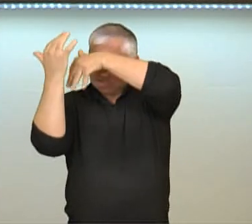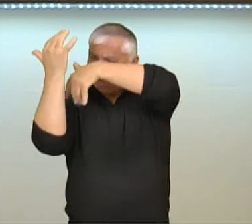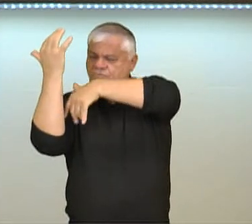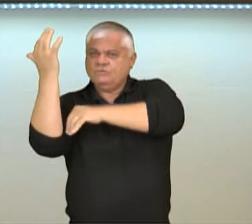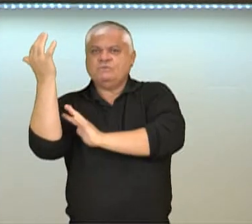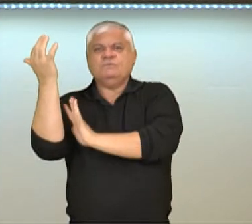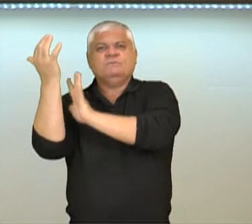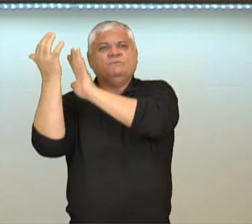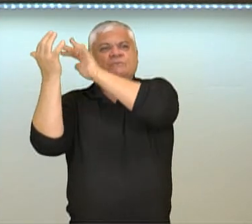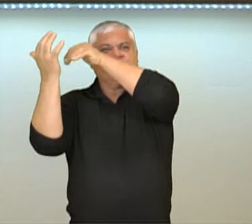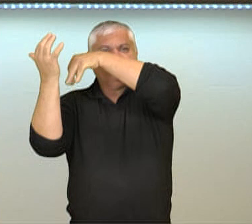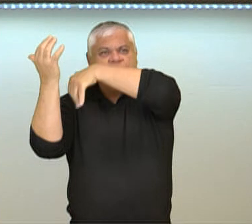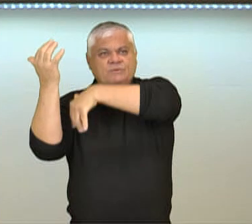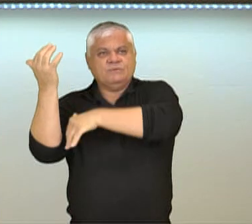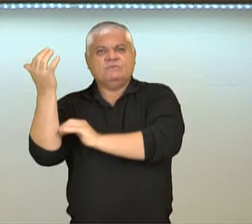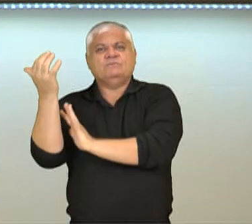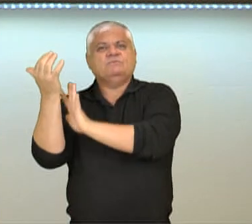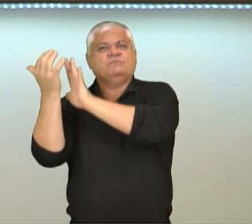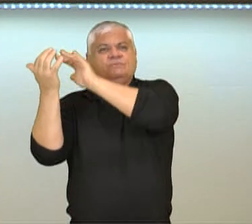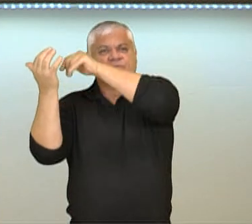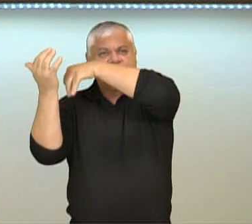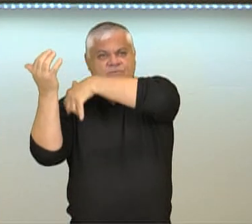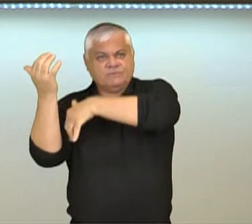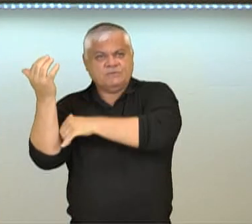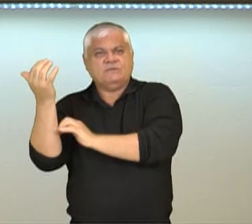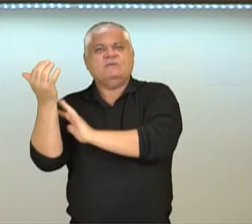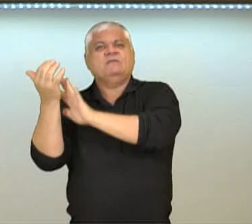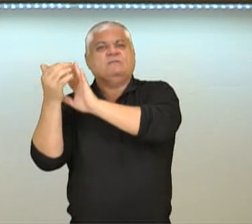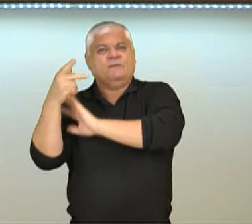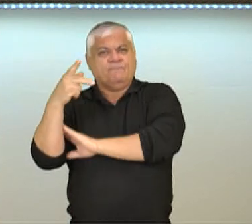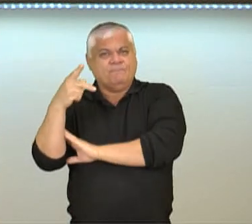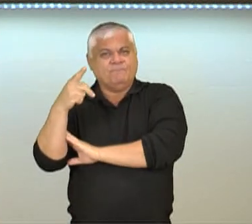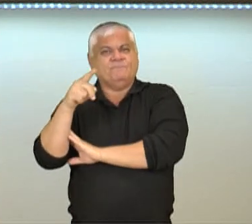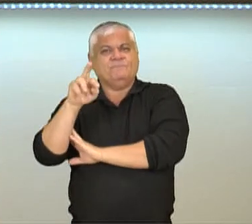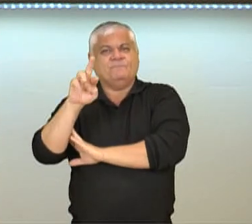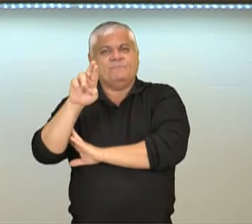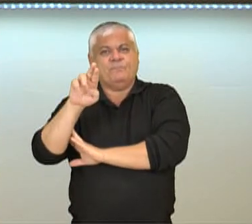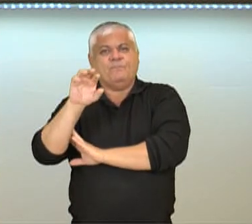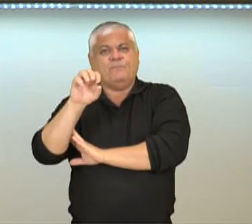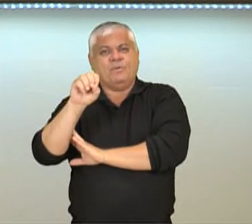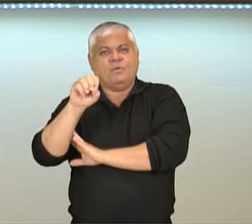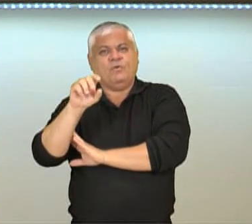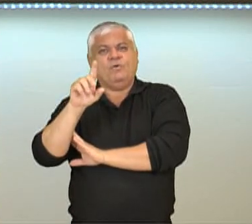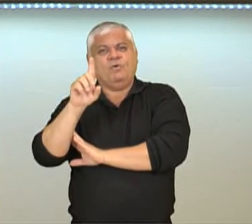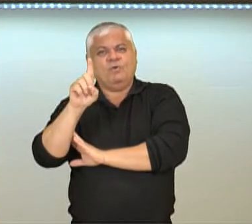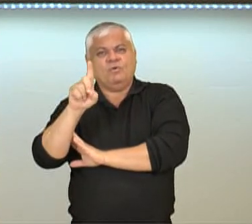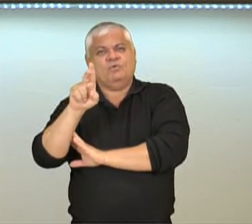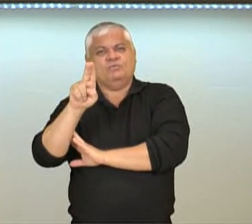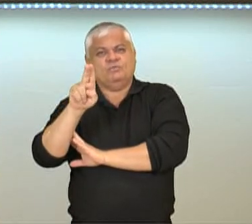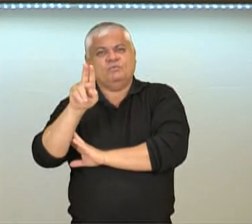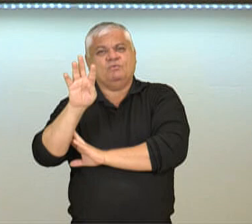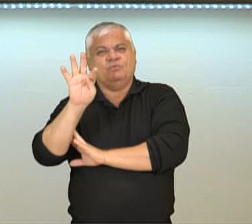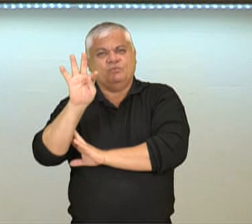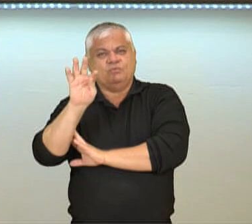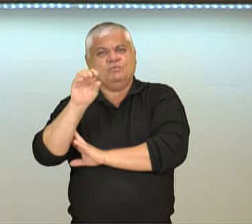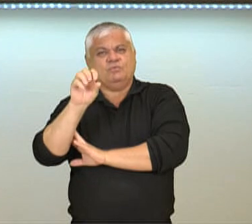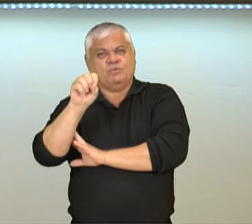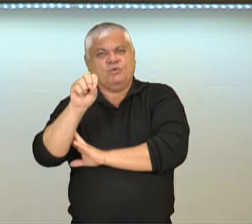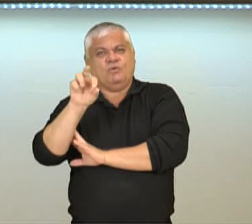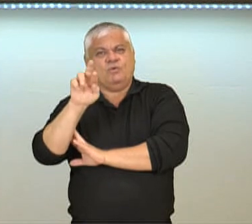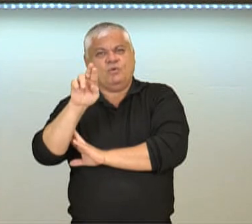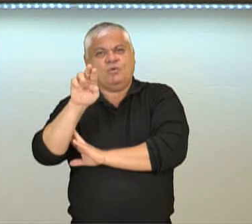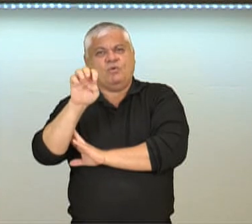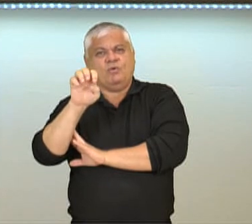chamamos de seres produtores. Está ali na base da cadeia alimentar, exatamente, inicia-se ali por ela, né?